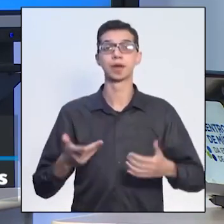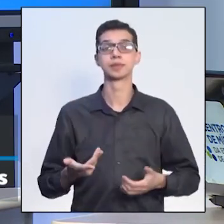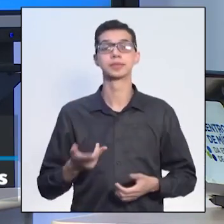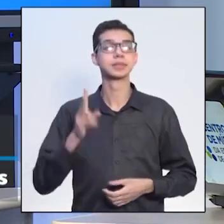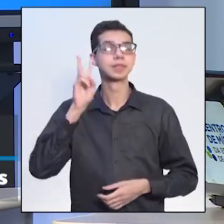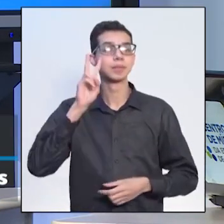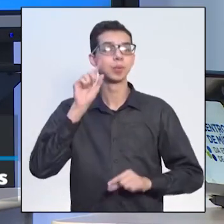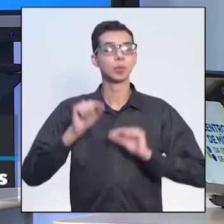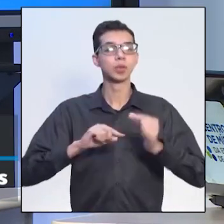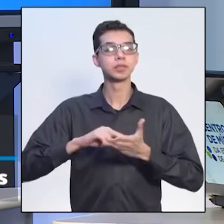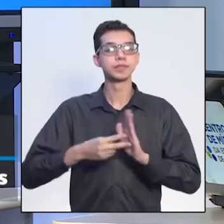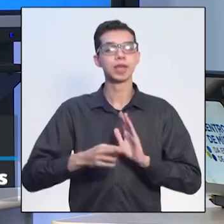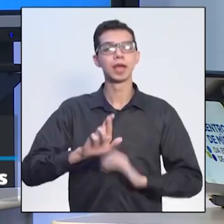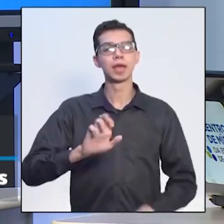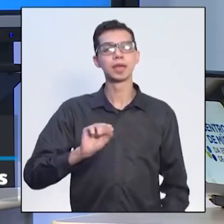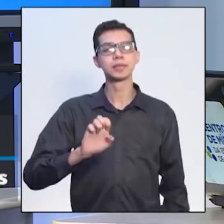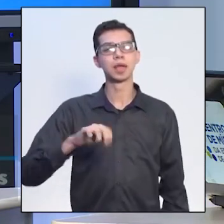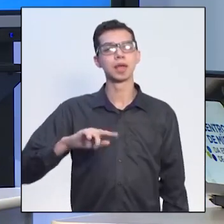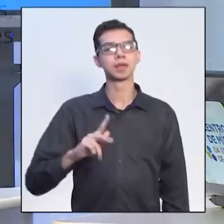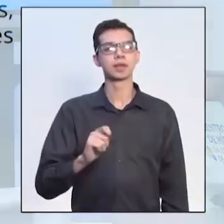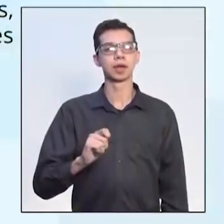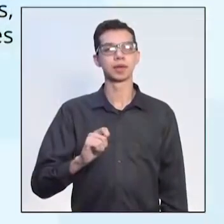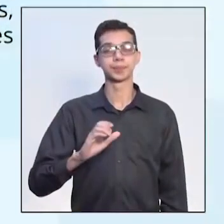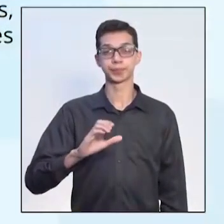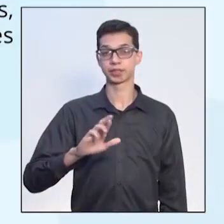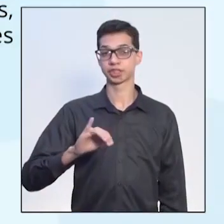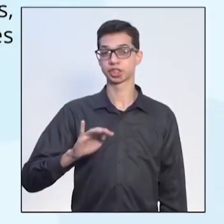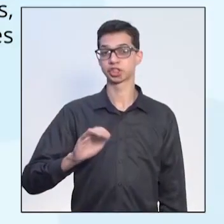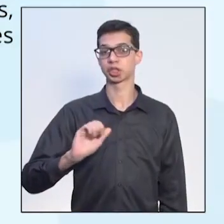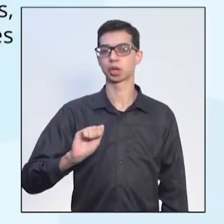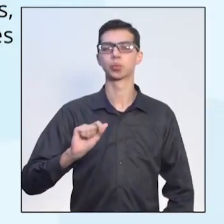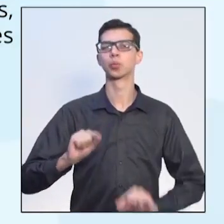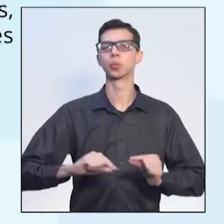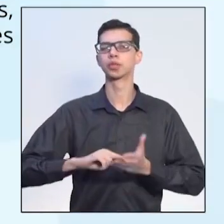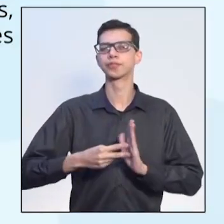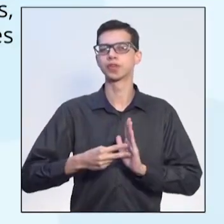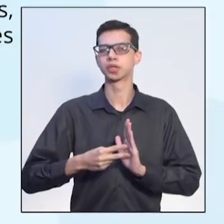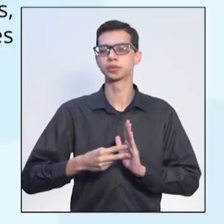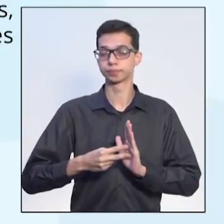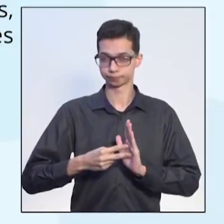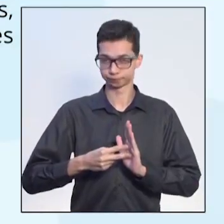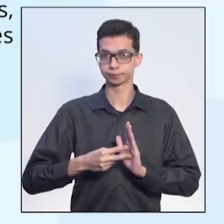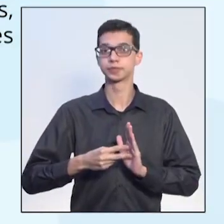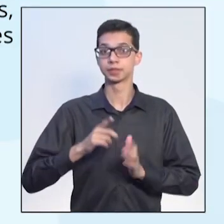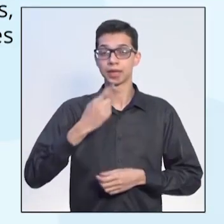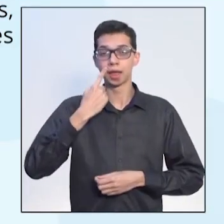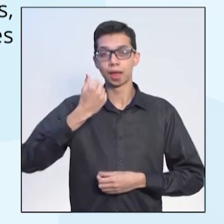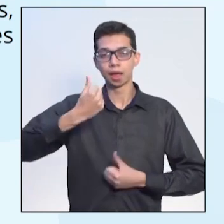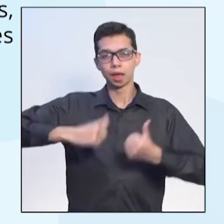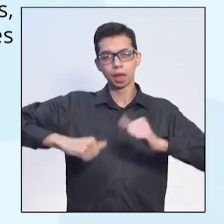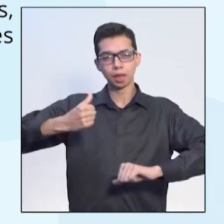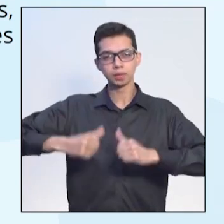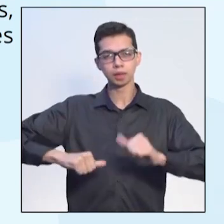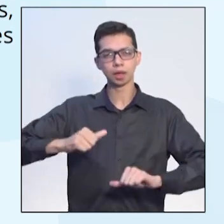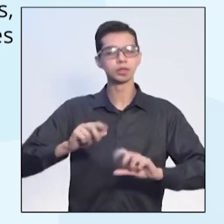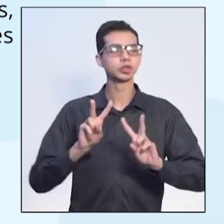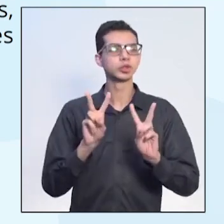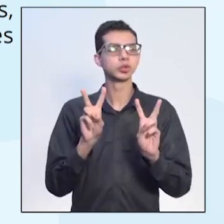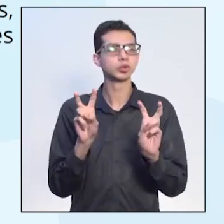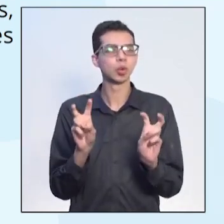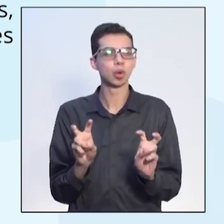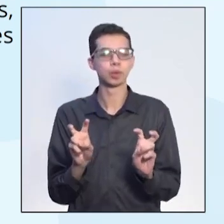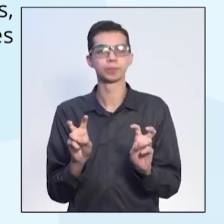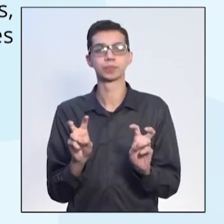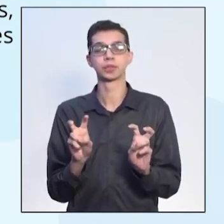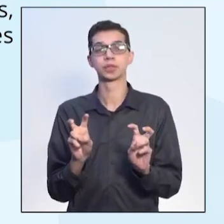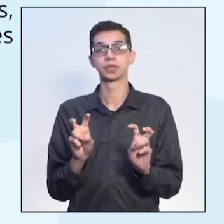crítica. Na tela, uma resenha crítica é uma análise interpretativa de uma obra.